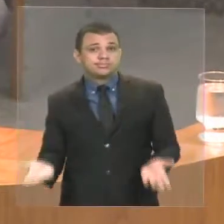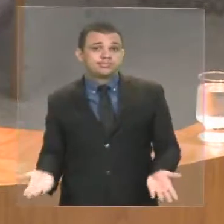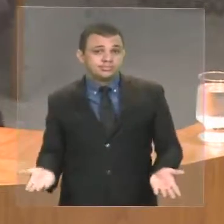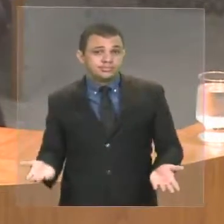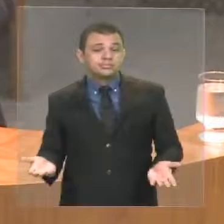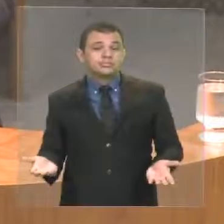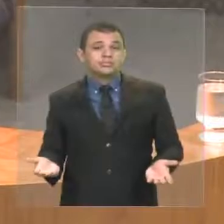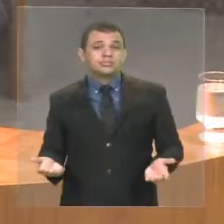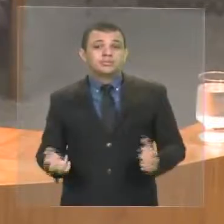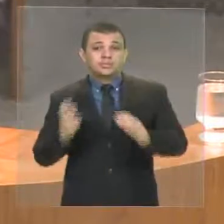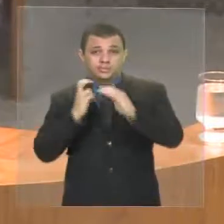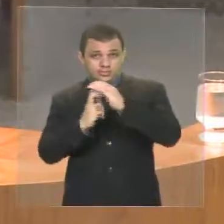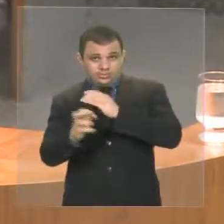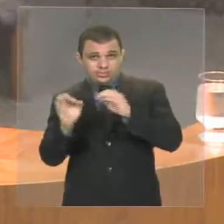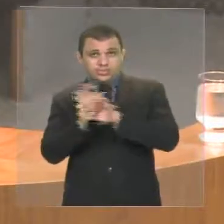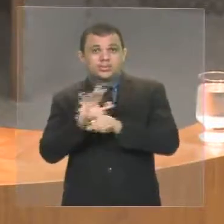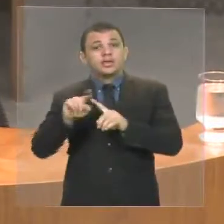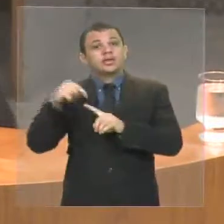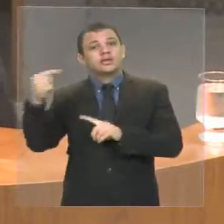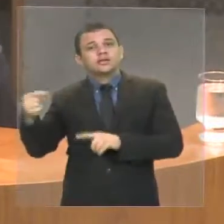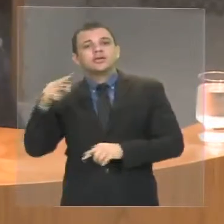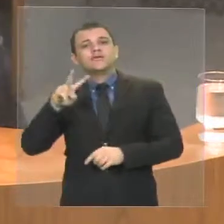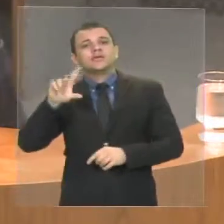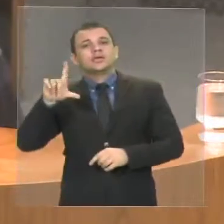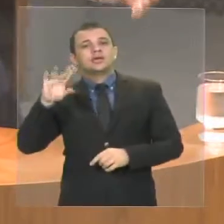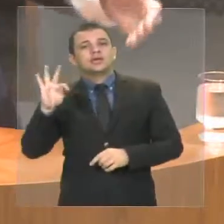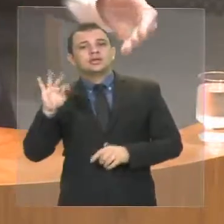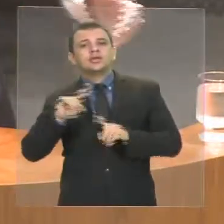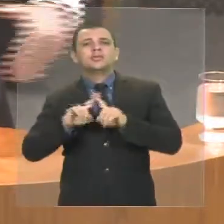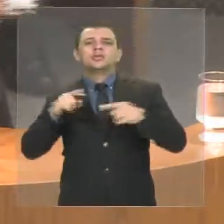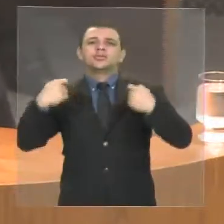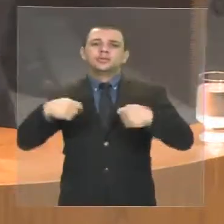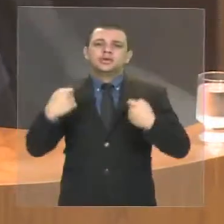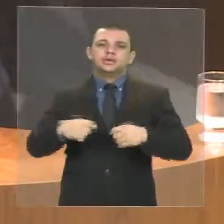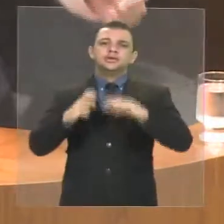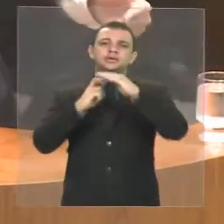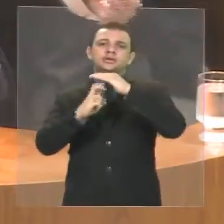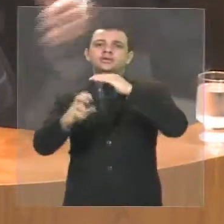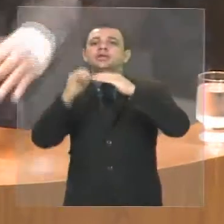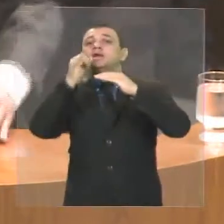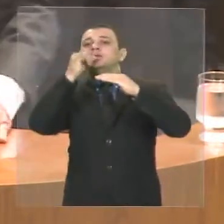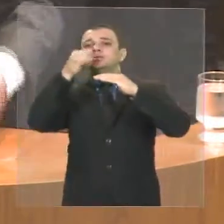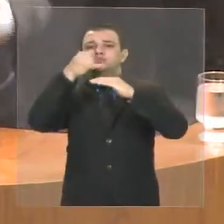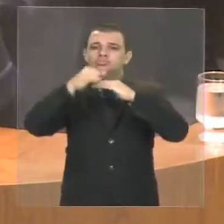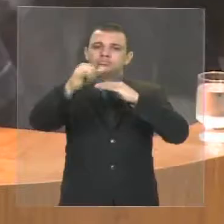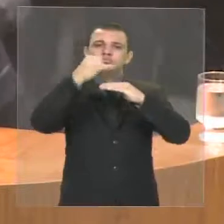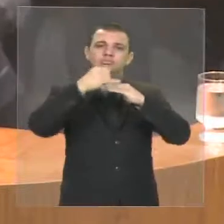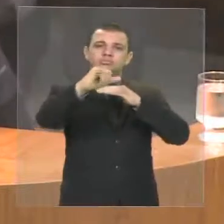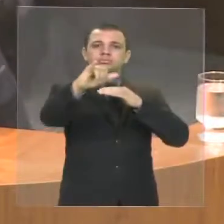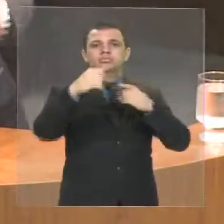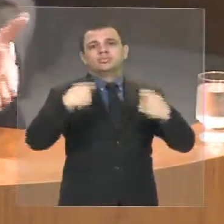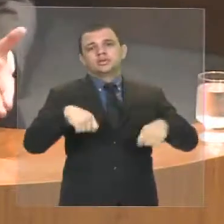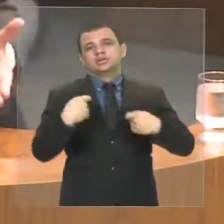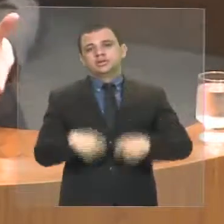Depois do metrô seria o VLT, mas tem que fazer toda a instalação elétrica também para o VLT percorrer. E outra